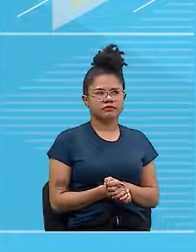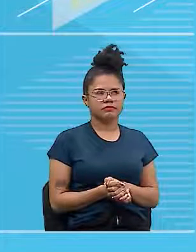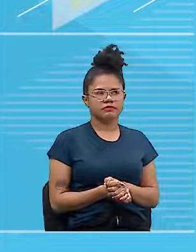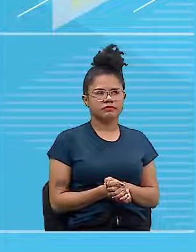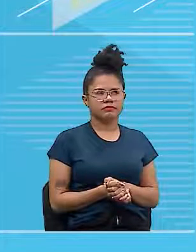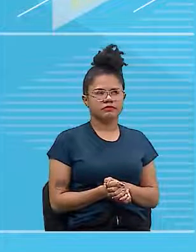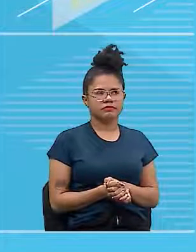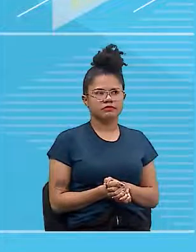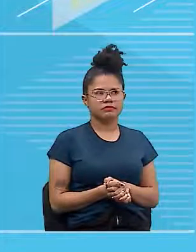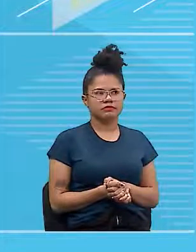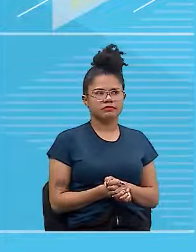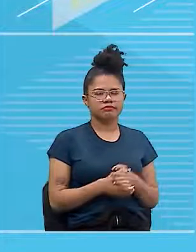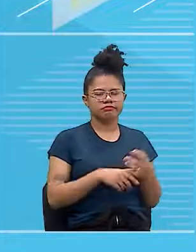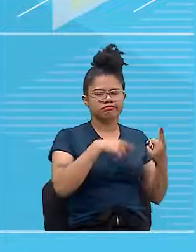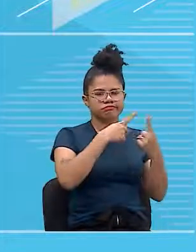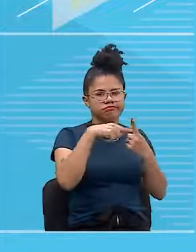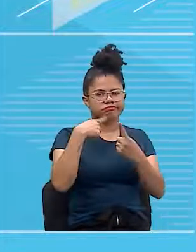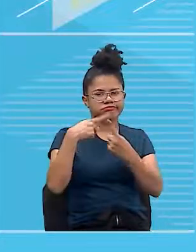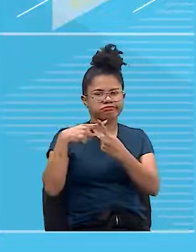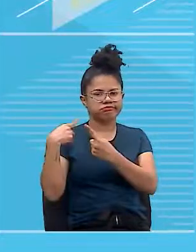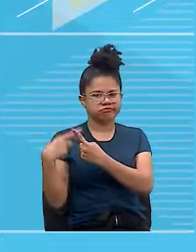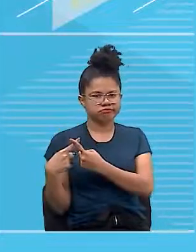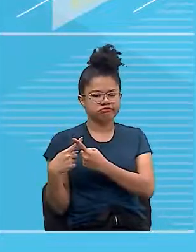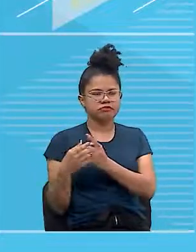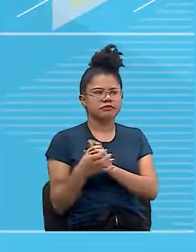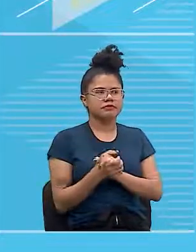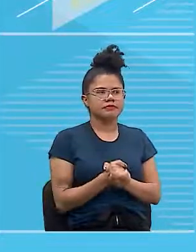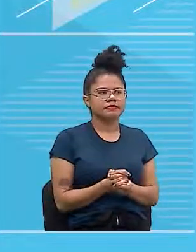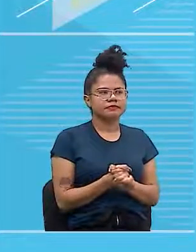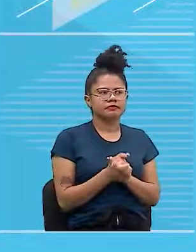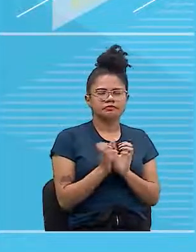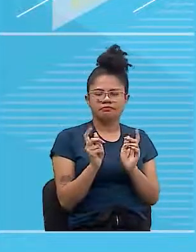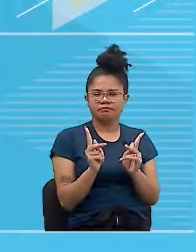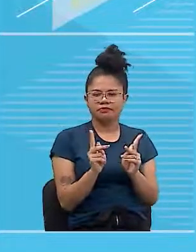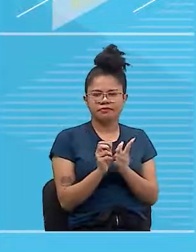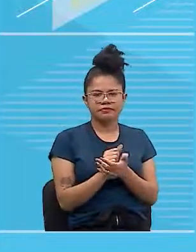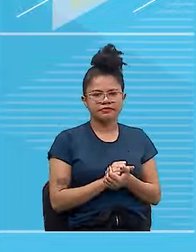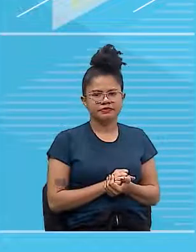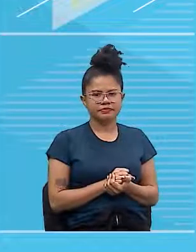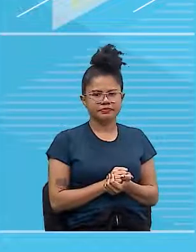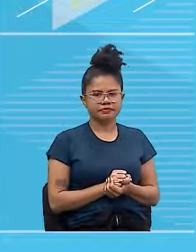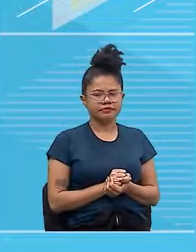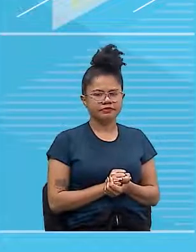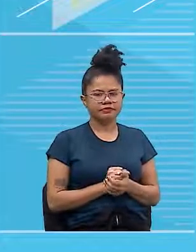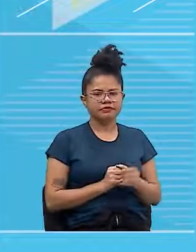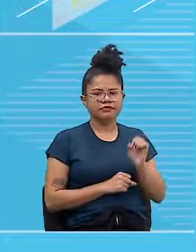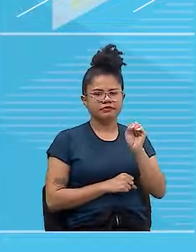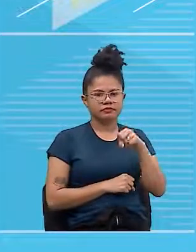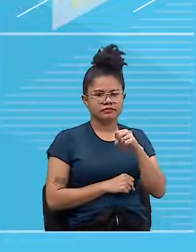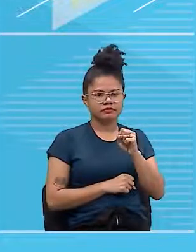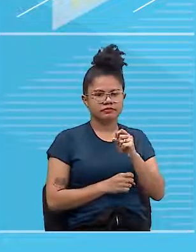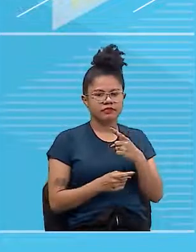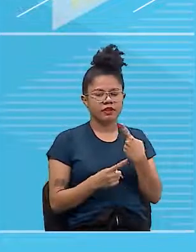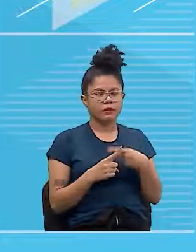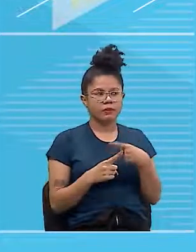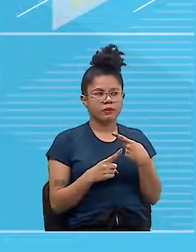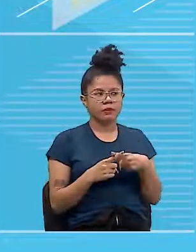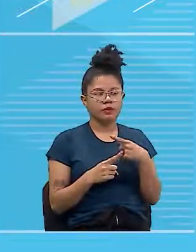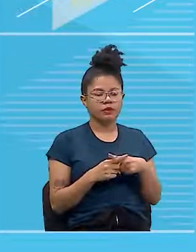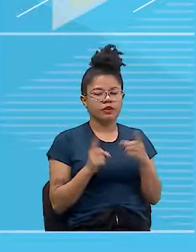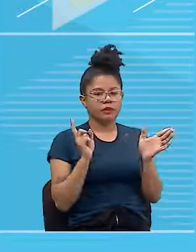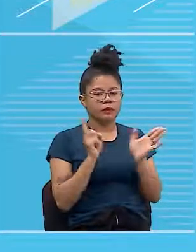com esse e pronto E é porque a questão